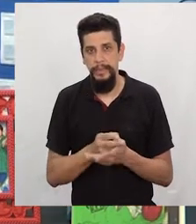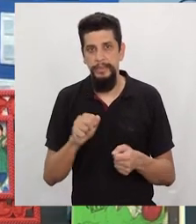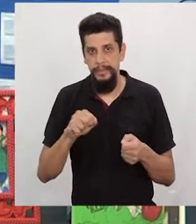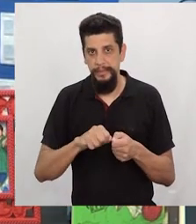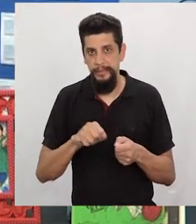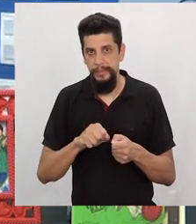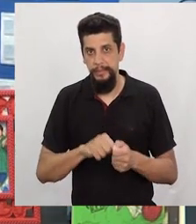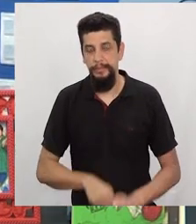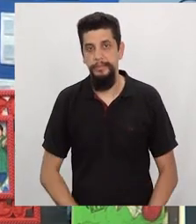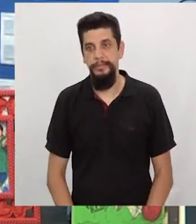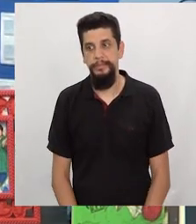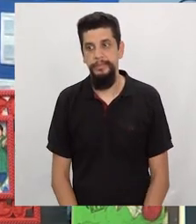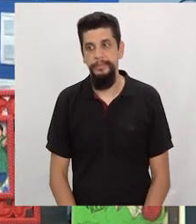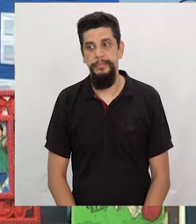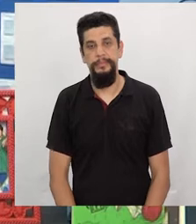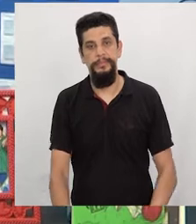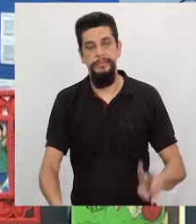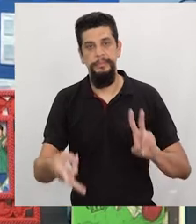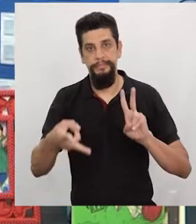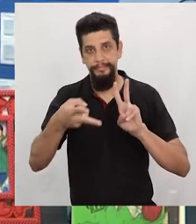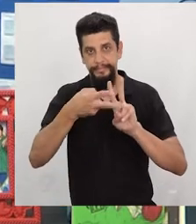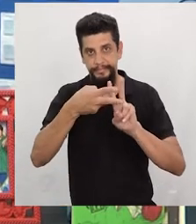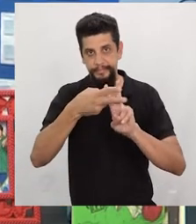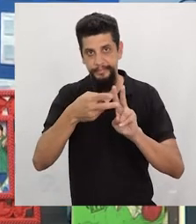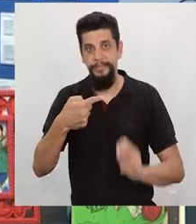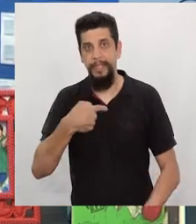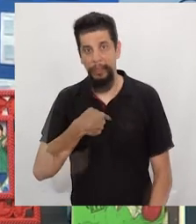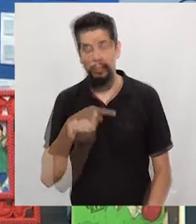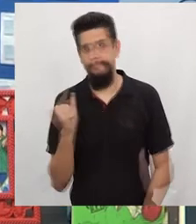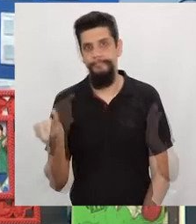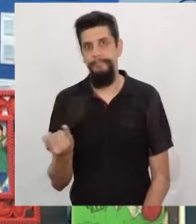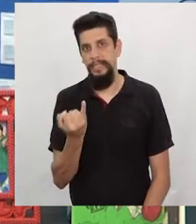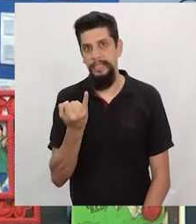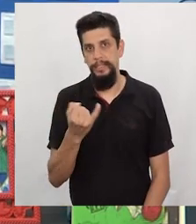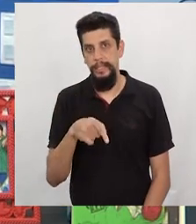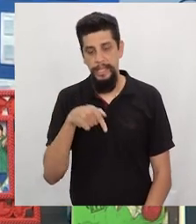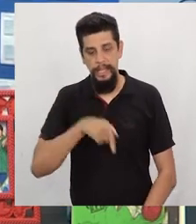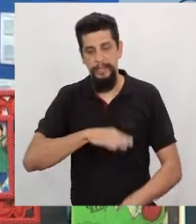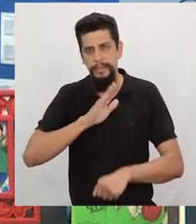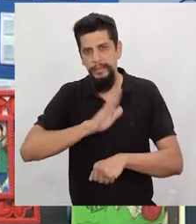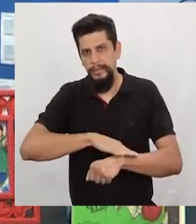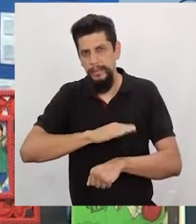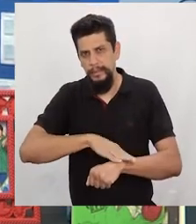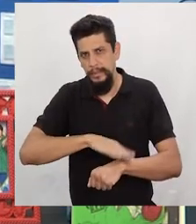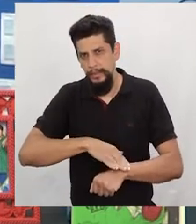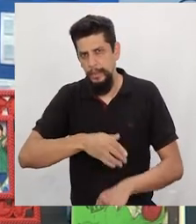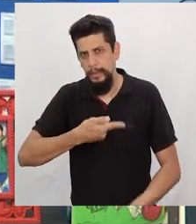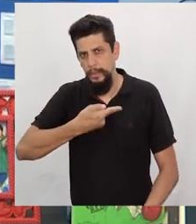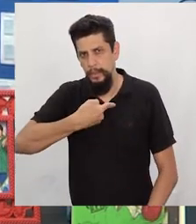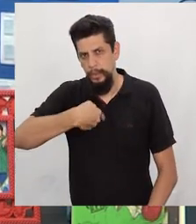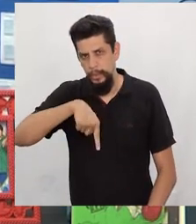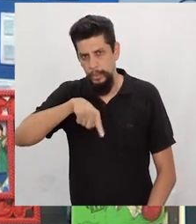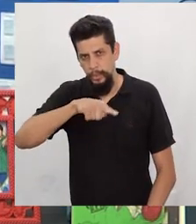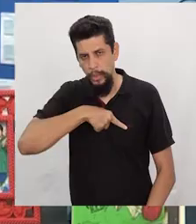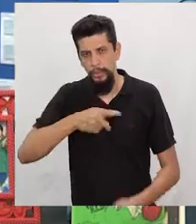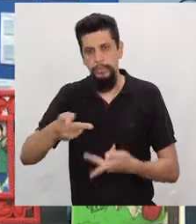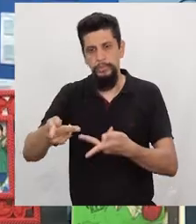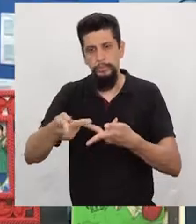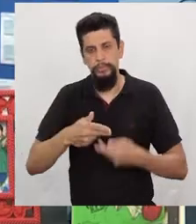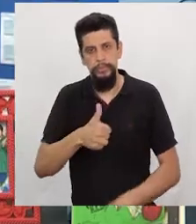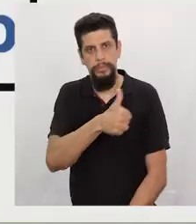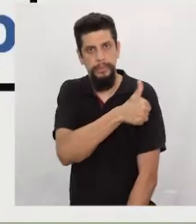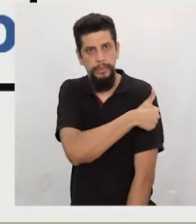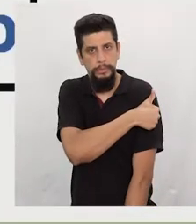regularmente. É o quadro hashtag Eu Indico. E para este momento, nós convidamos o